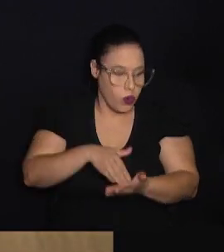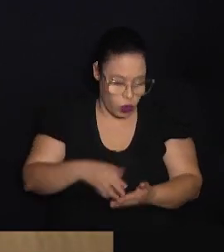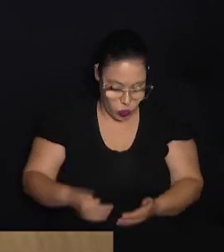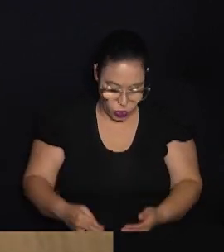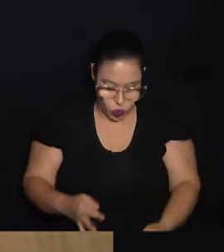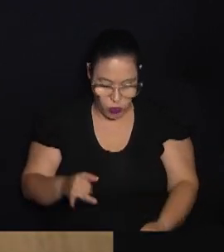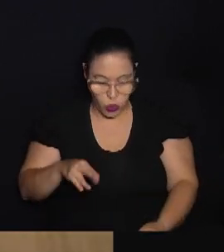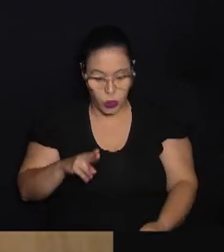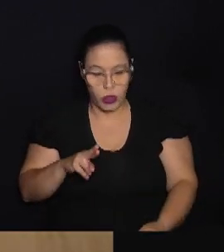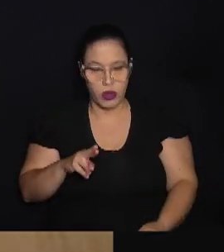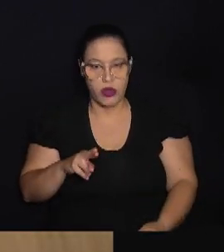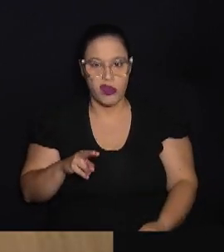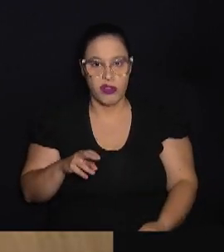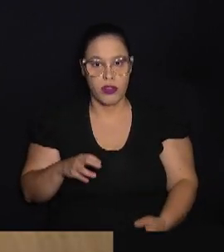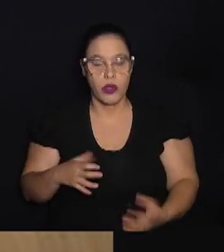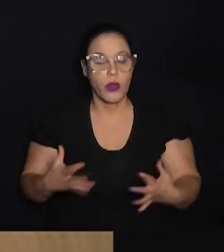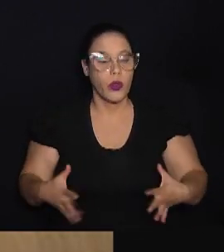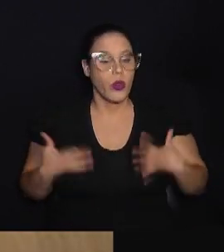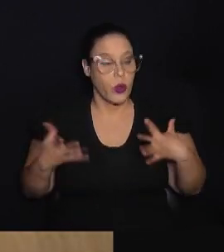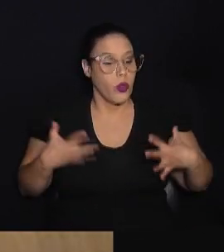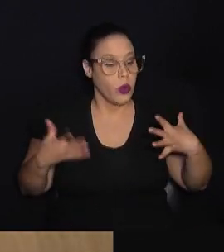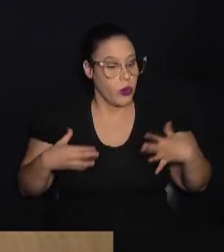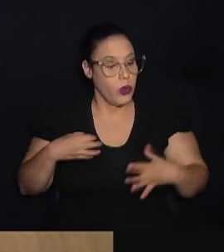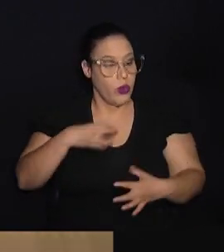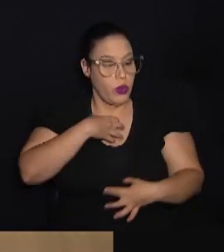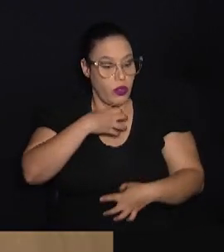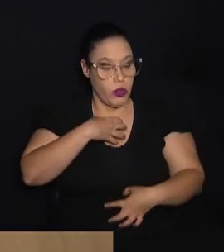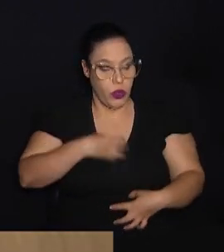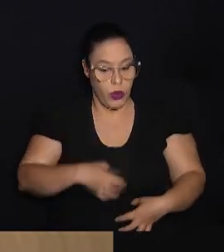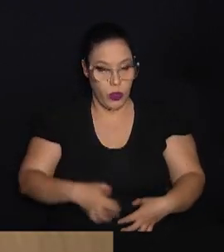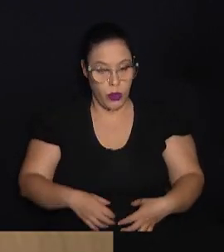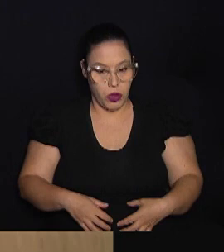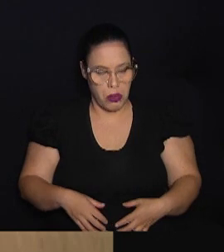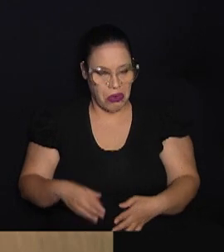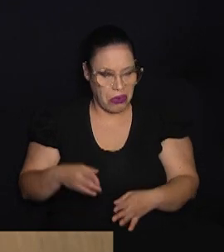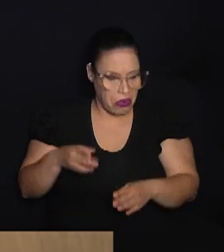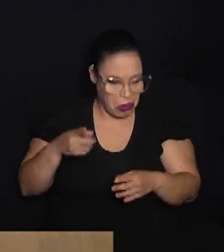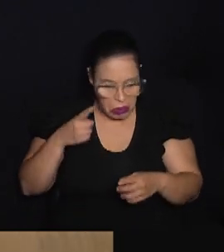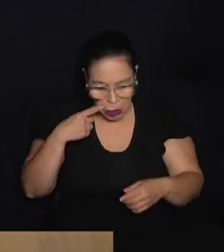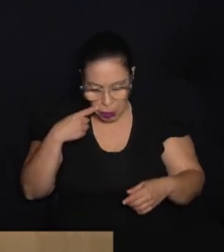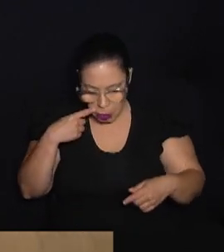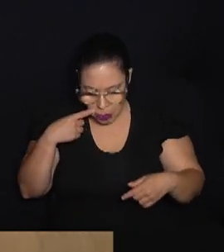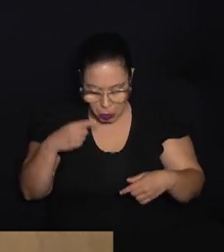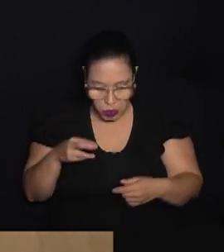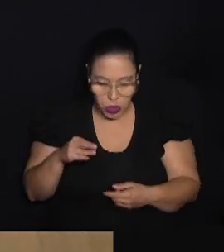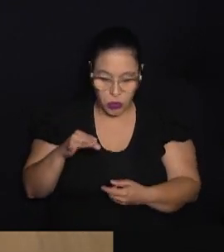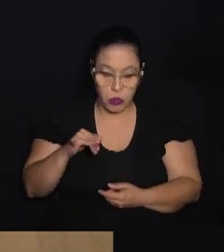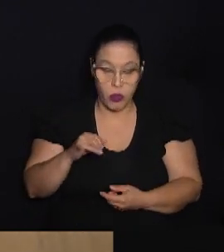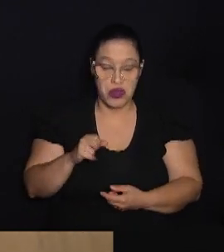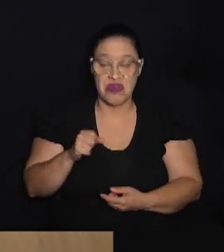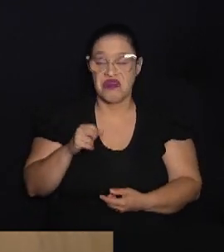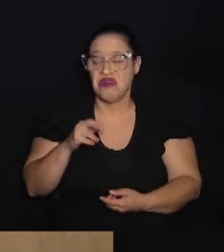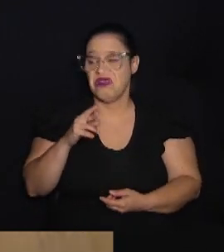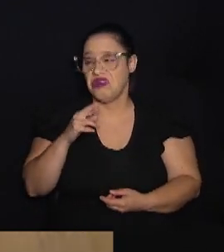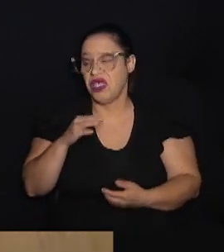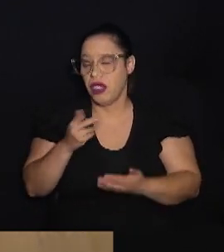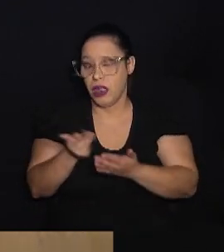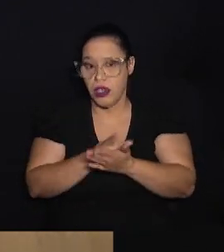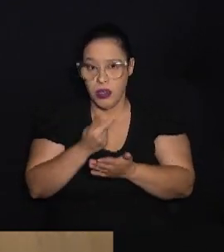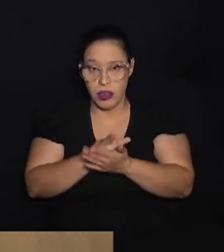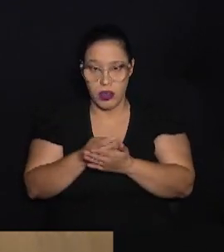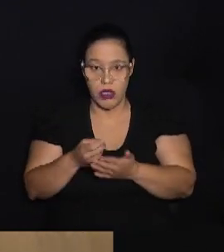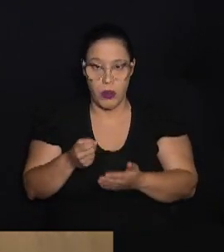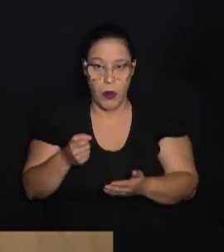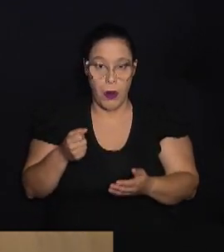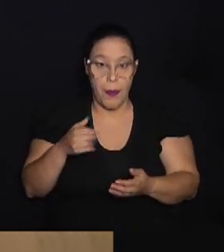tumor. Ela age estimulando que o seu sistema imunológico identifique o tumor como algo incorreto, anormal, e haja